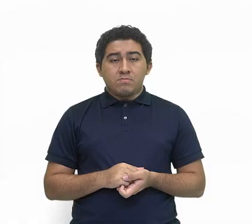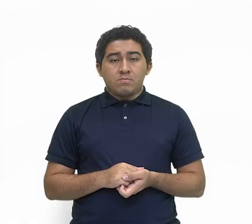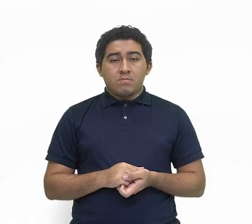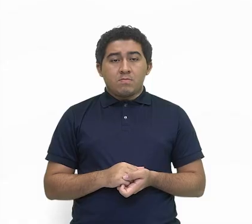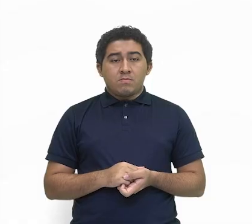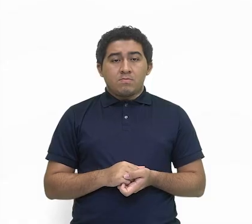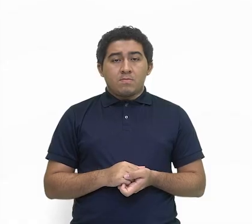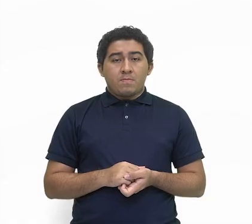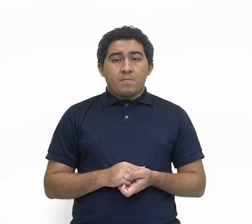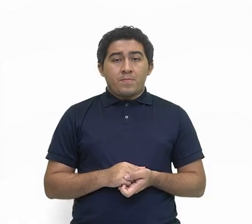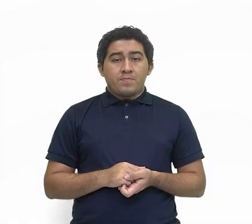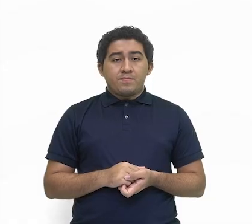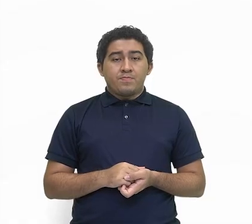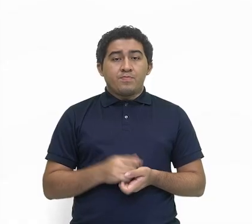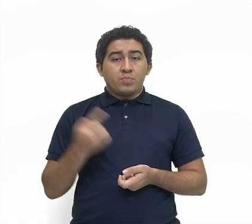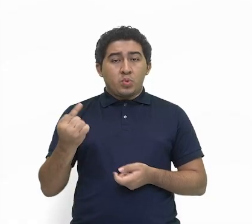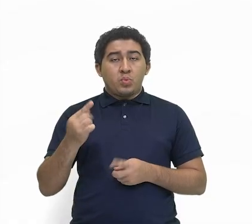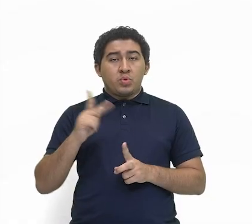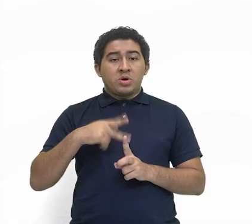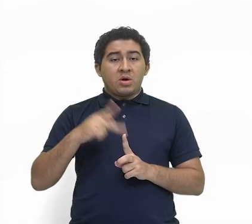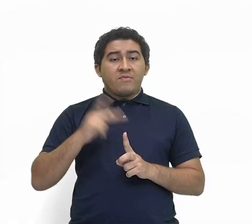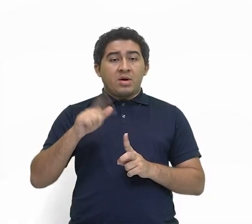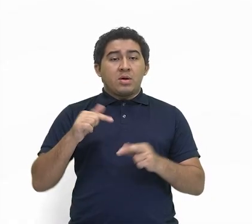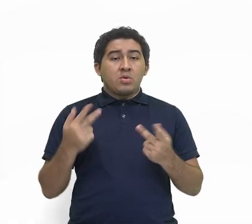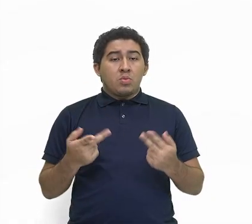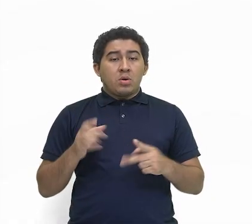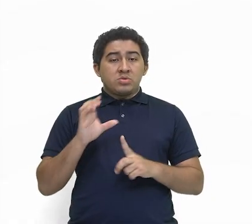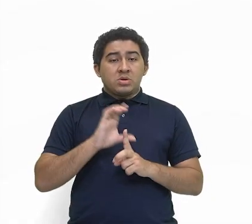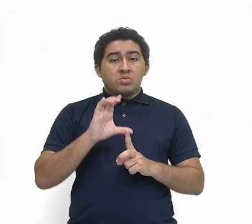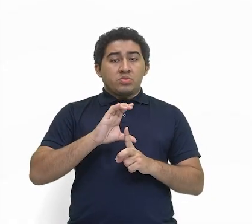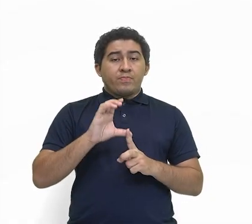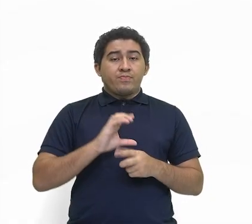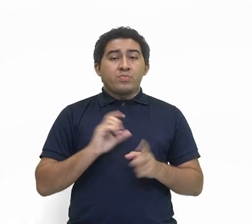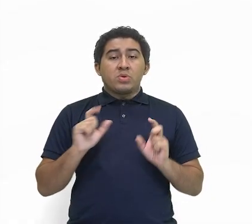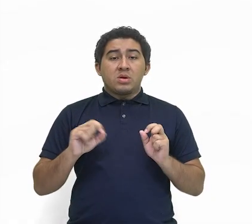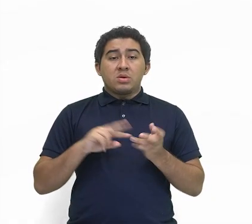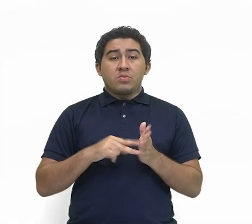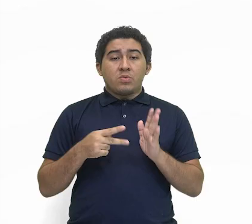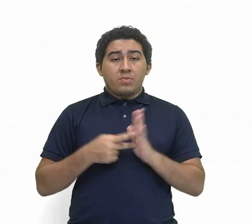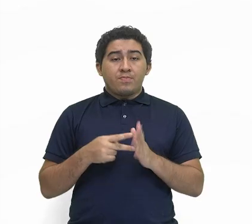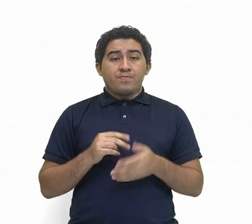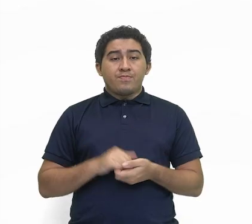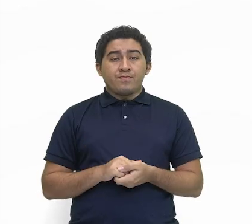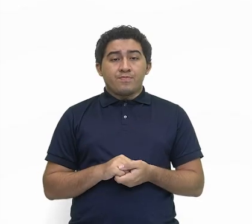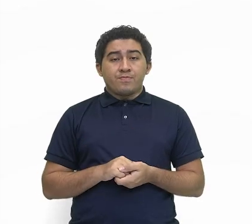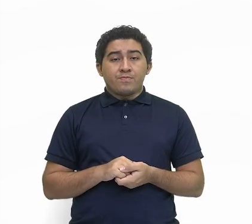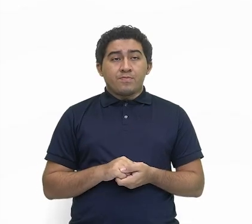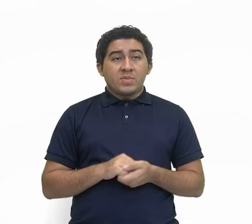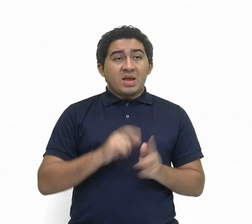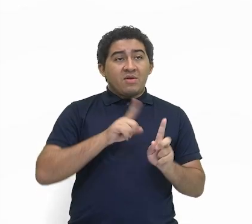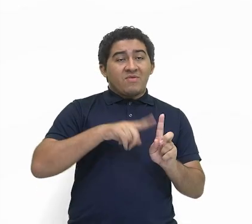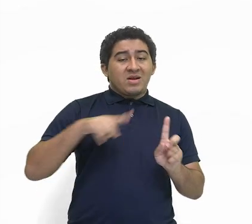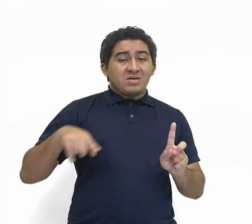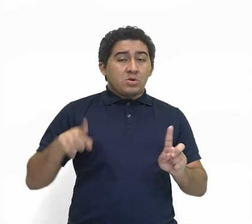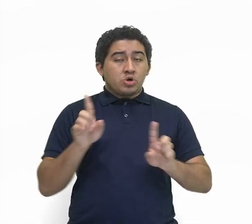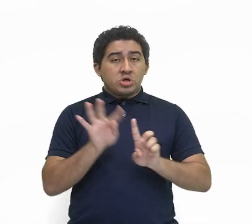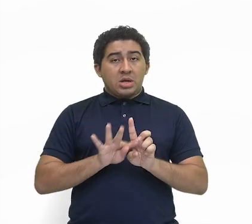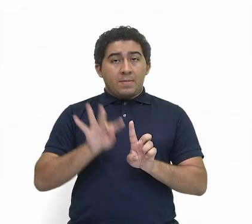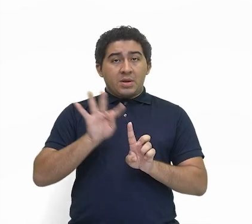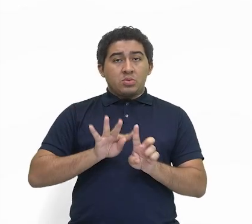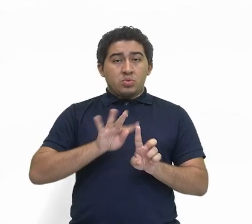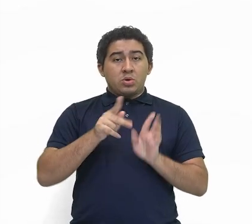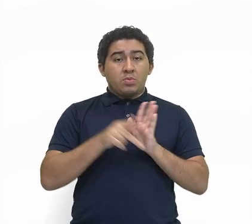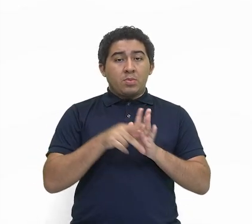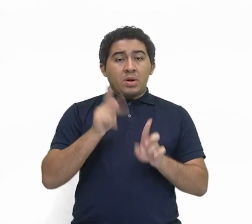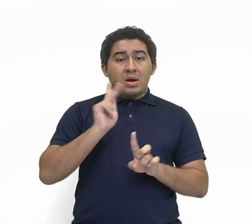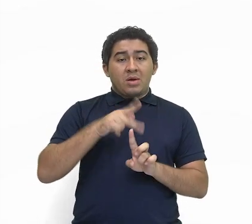o valor de 1 Kelvin a uma extensão igual ao do grau Celsius. O que isso significa? Significa que a variação de temperatura na escala